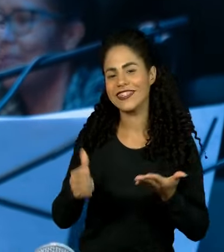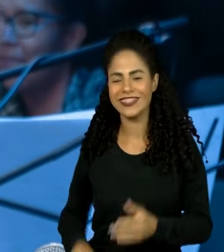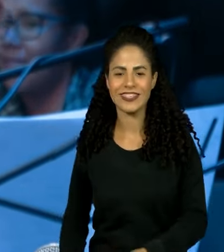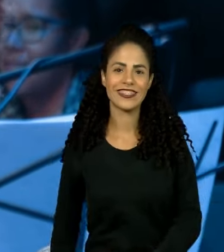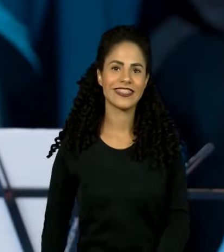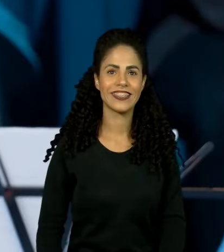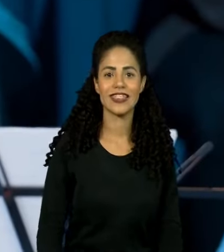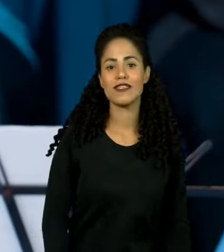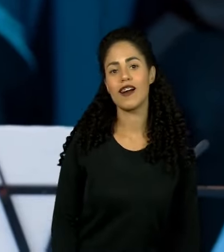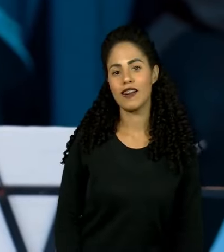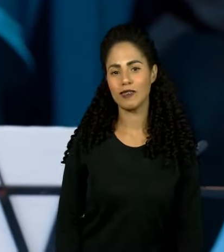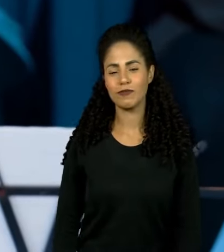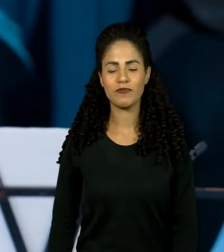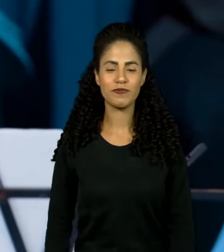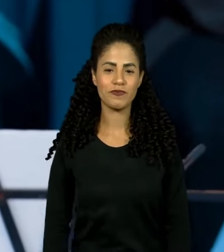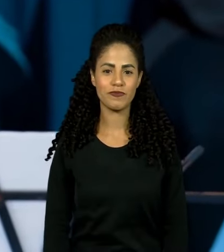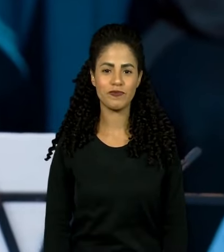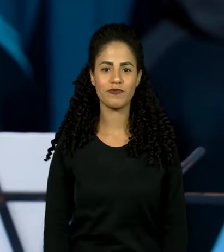sobremesa